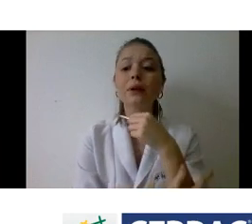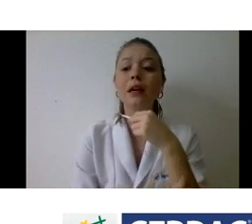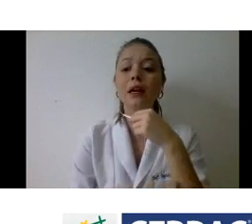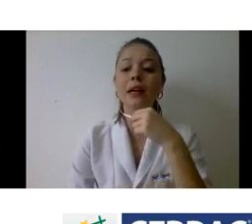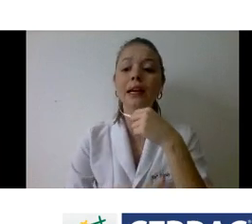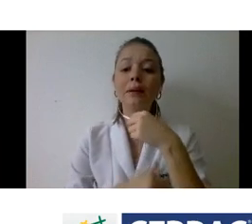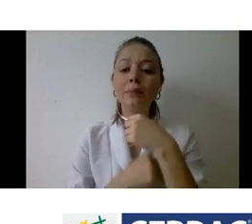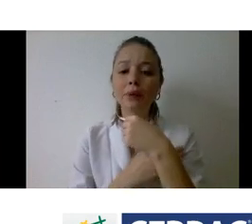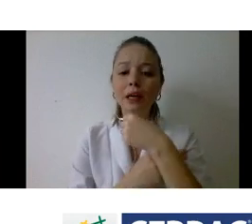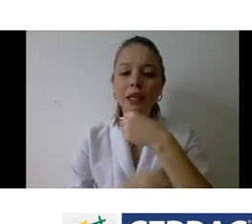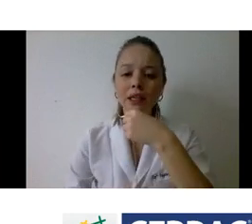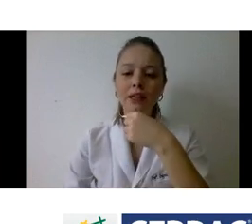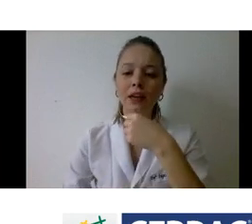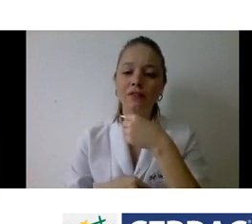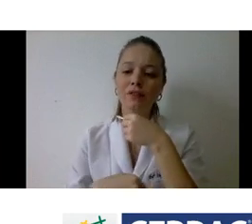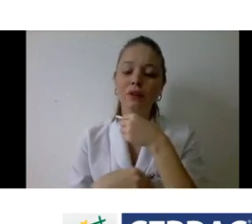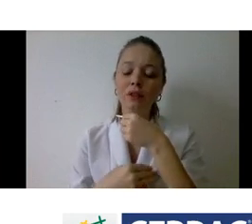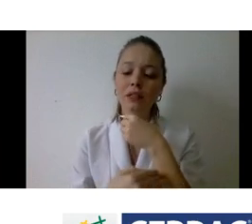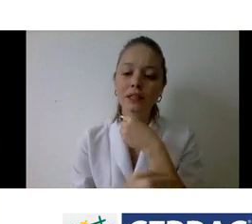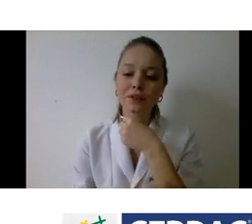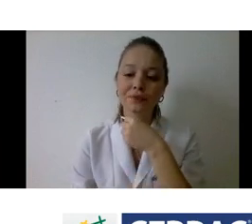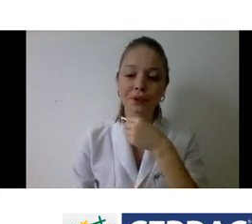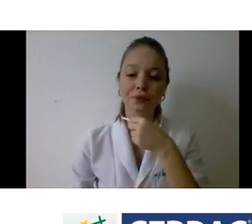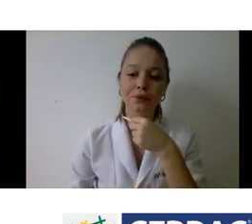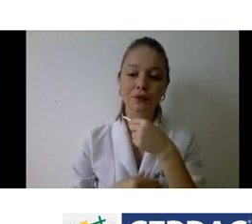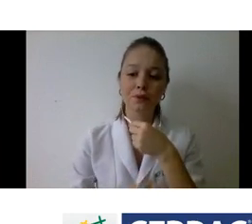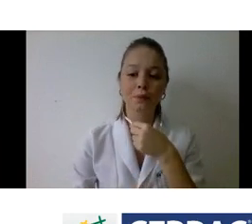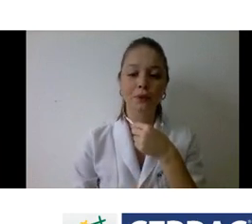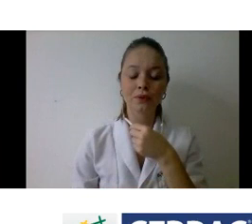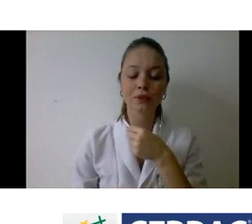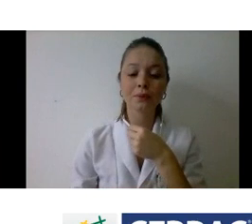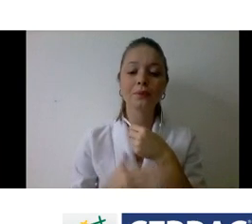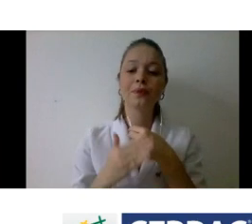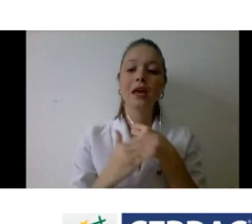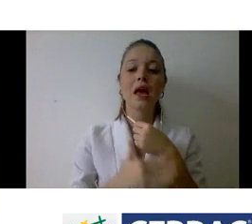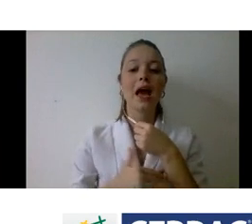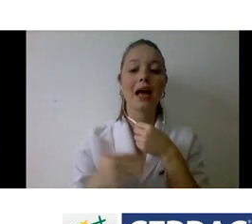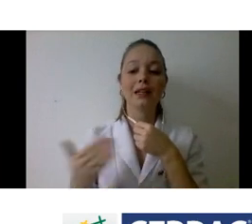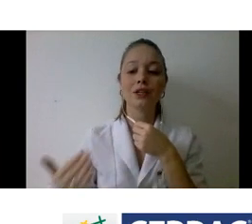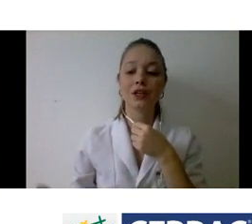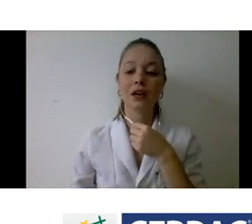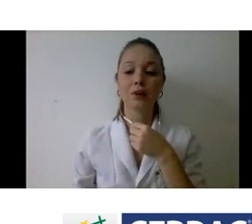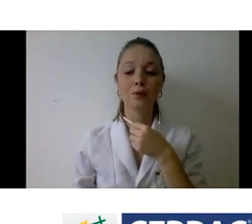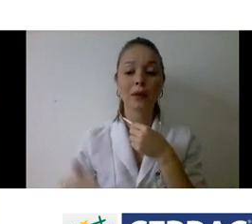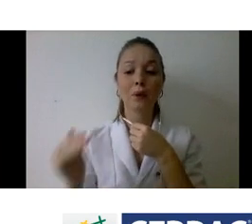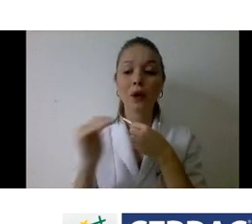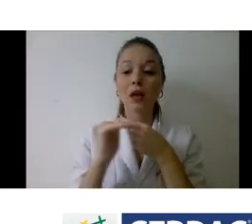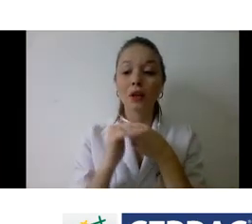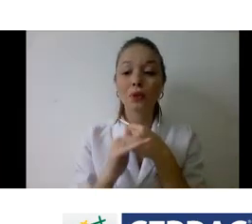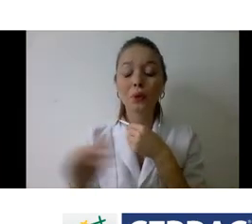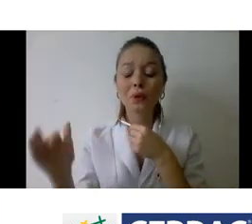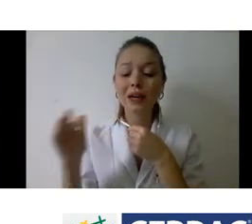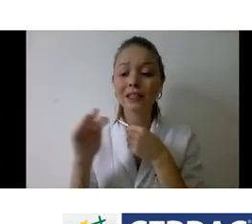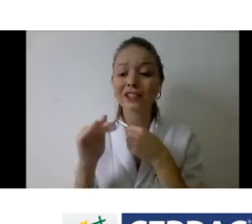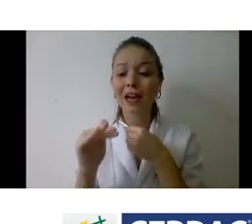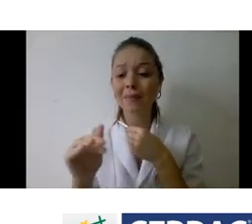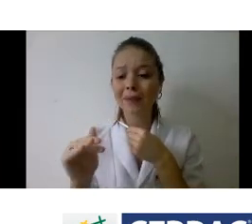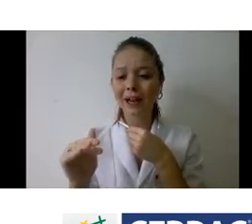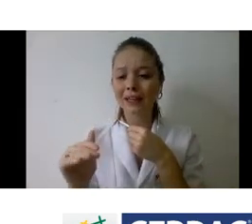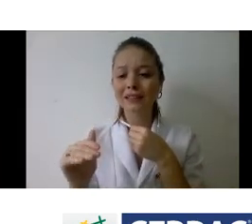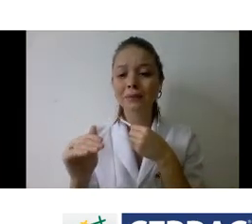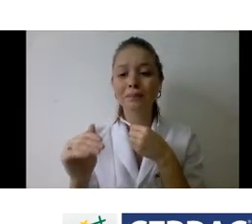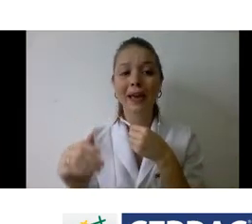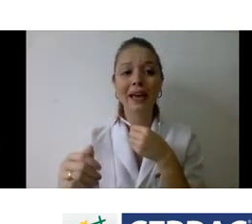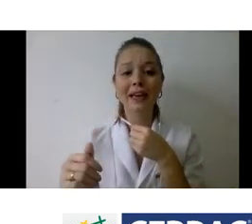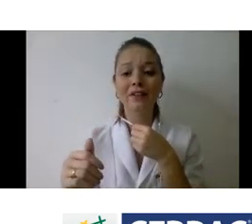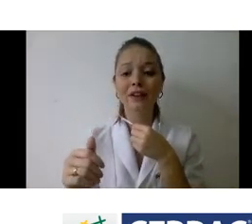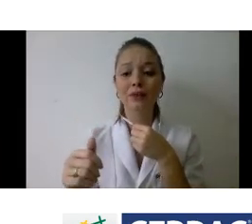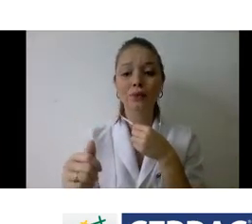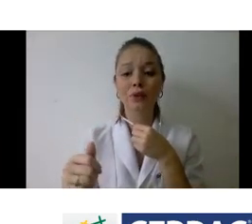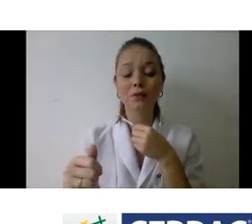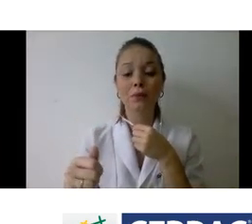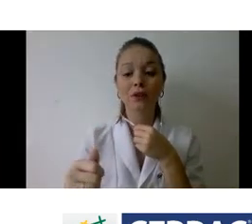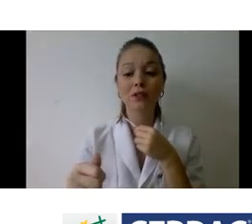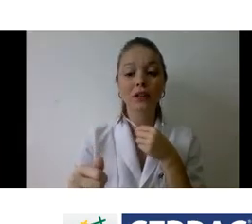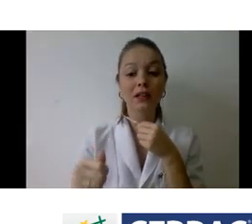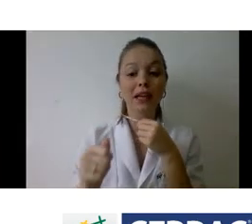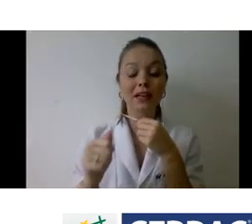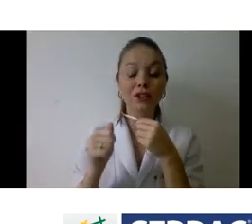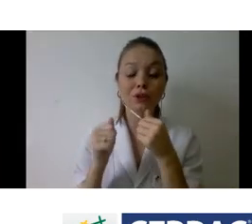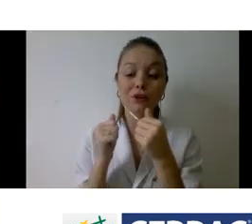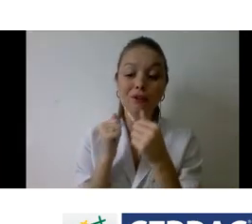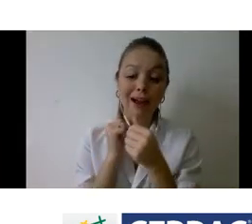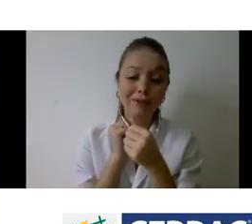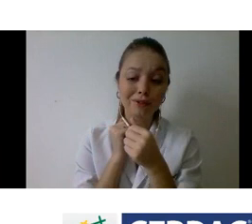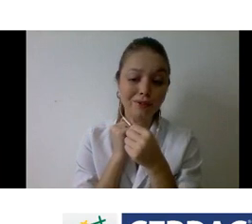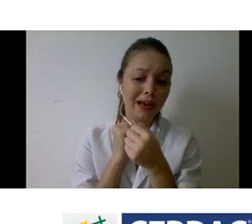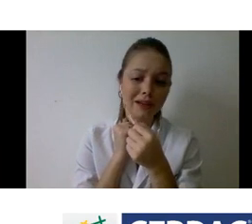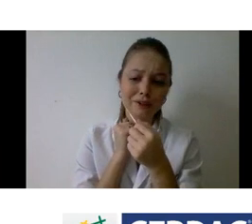um pano limpo ali, tá? Em volta dessa fratura exposta, até chegar no hospital. nunca, jamais pegue a fratura exposta